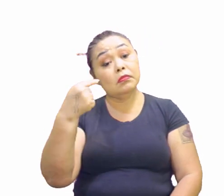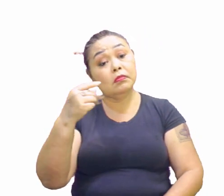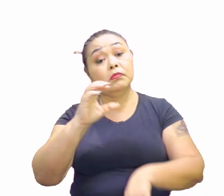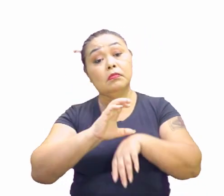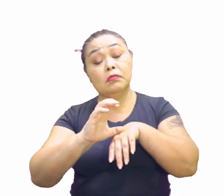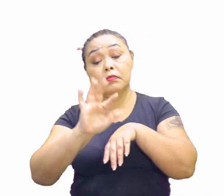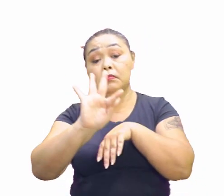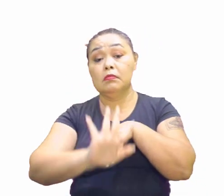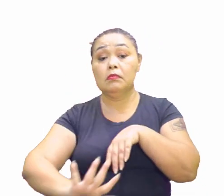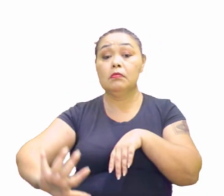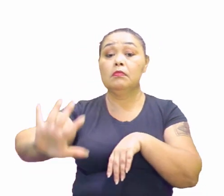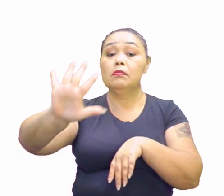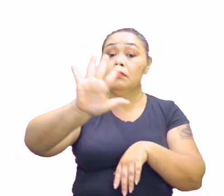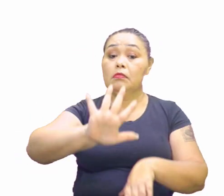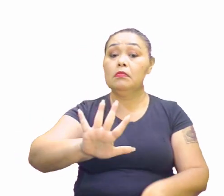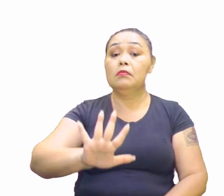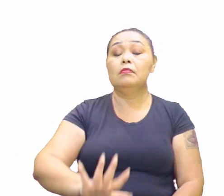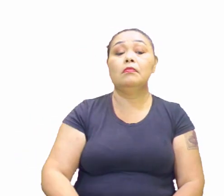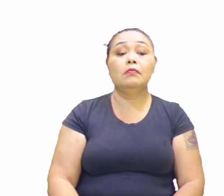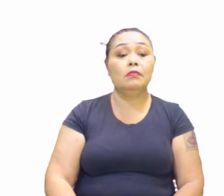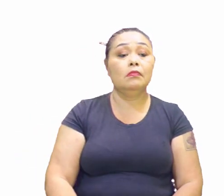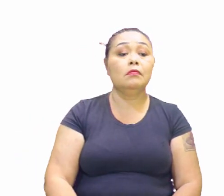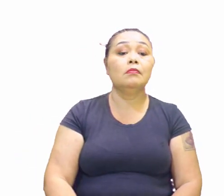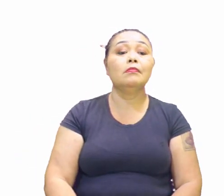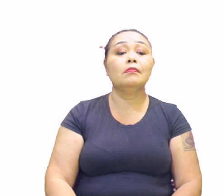a Constituição. Isso.